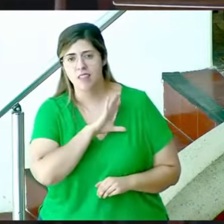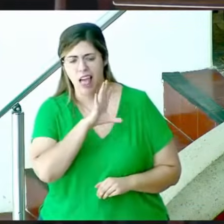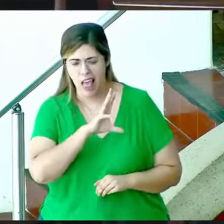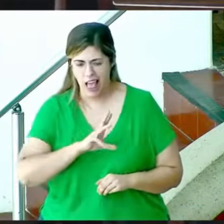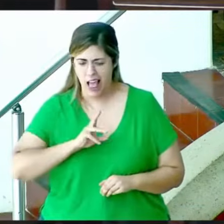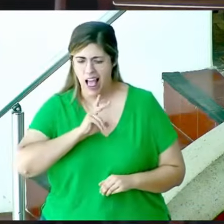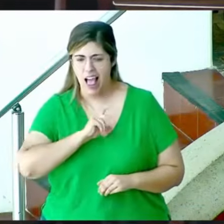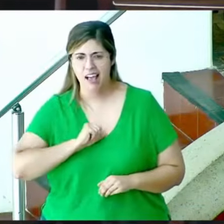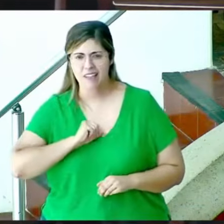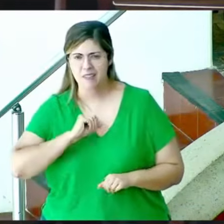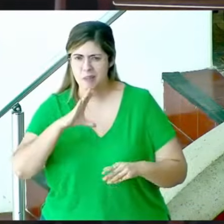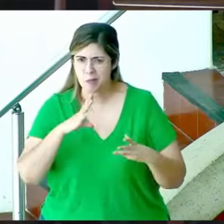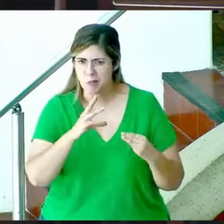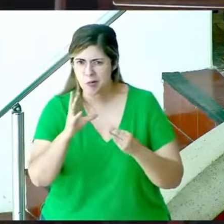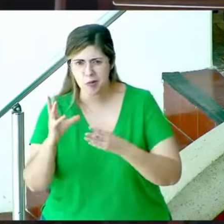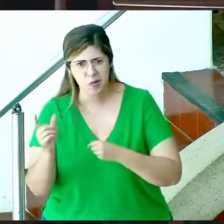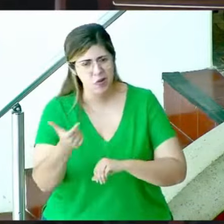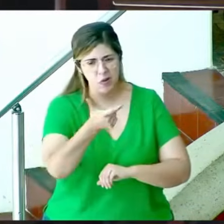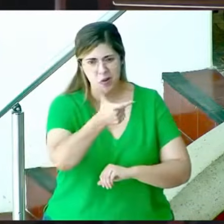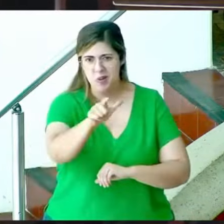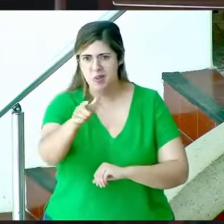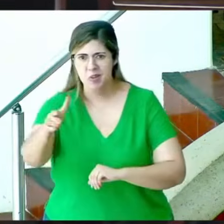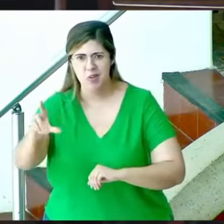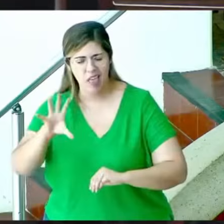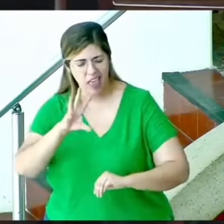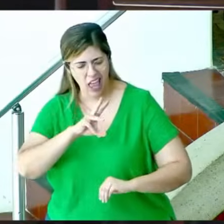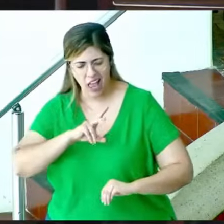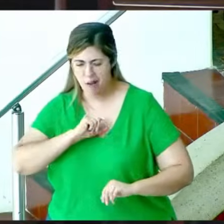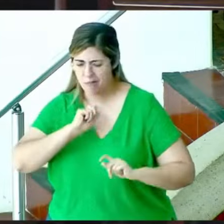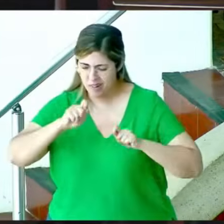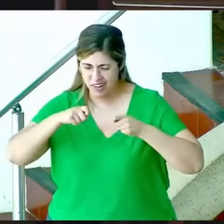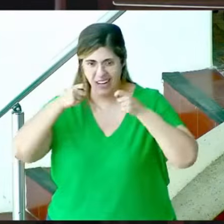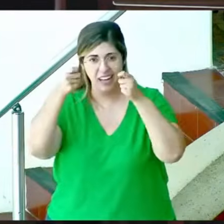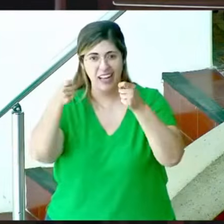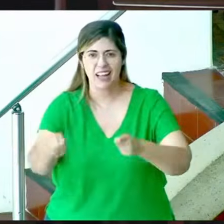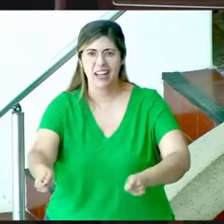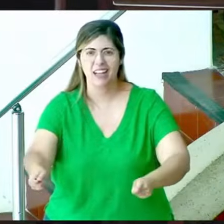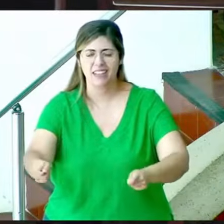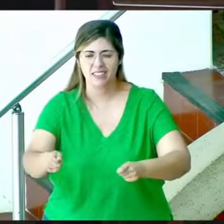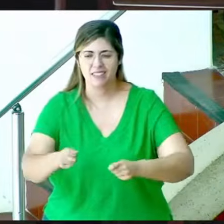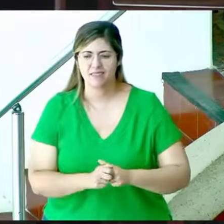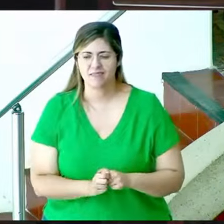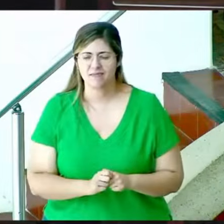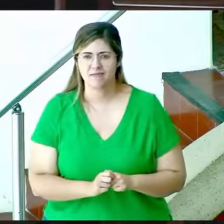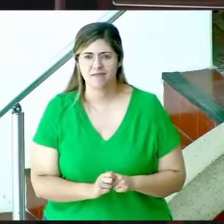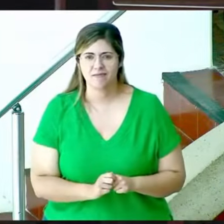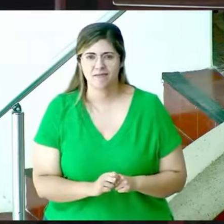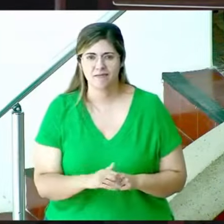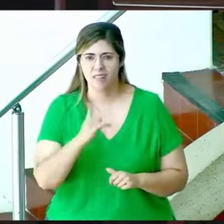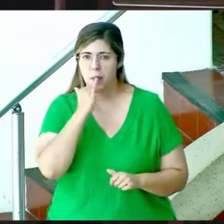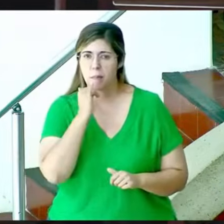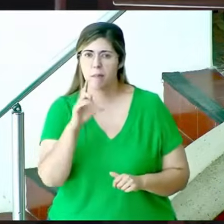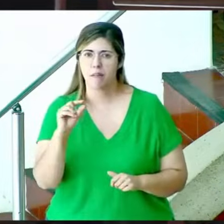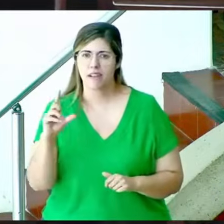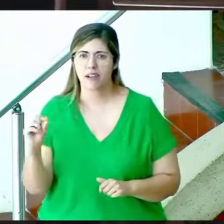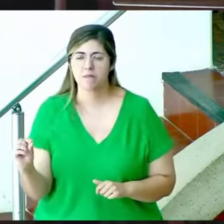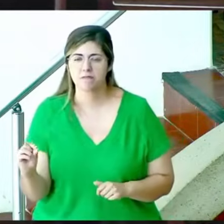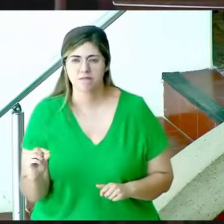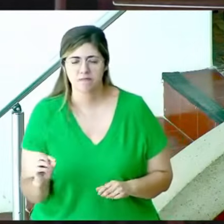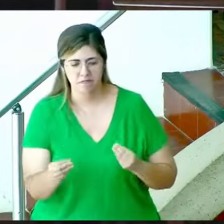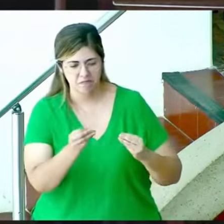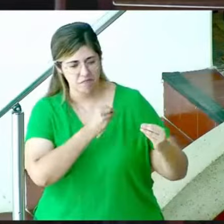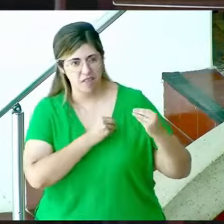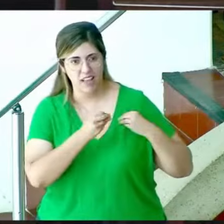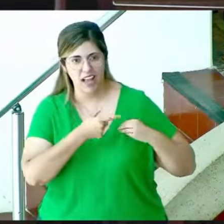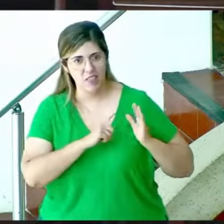muito, mutuamente, porque o amor apaga as transgressões. O amor não traz os pecados à